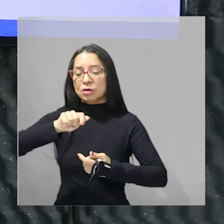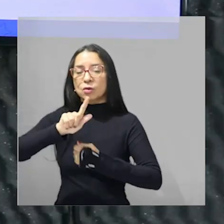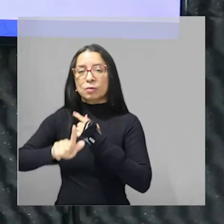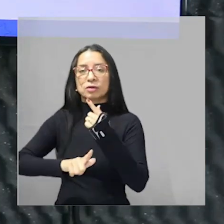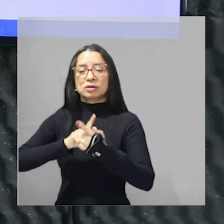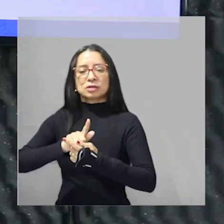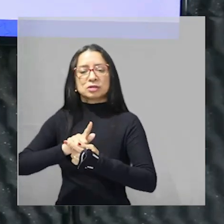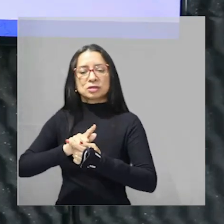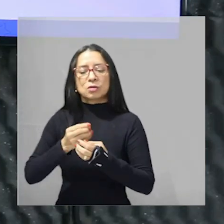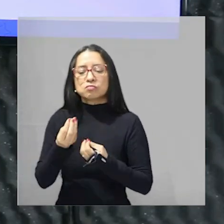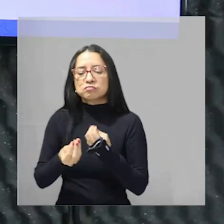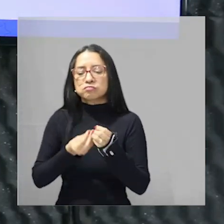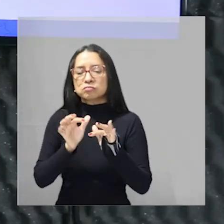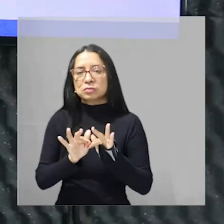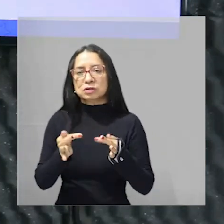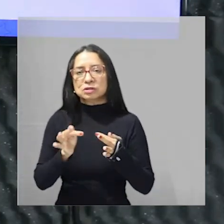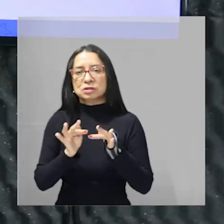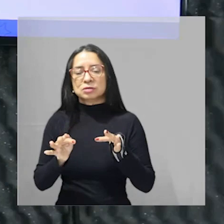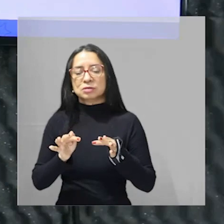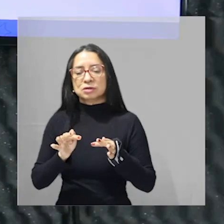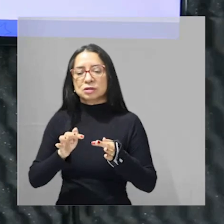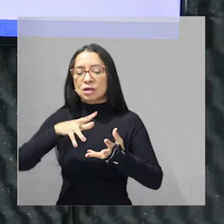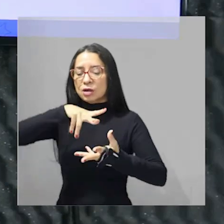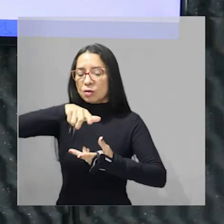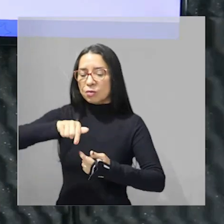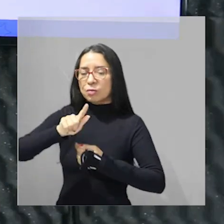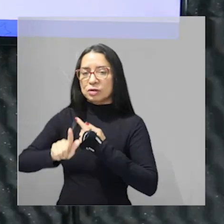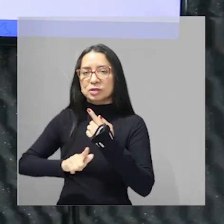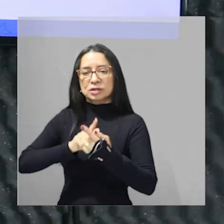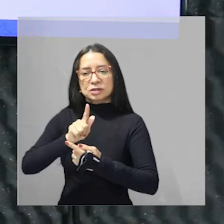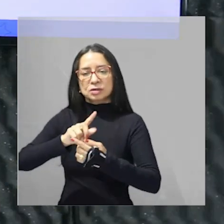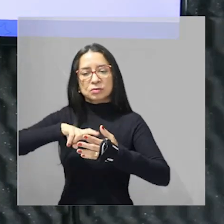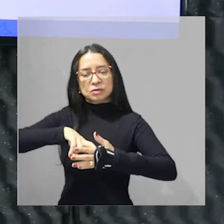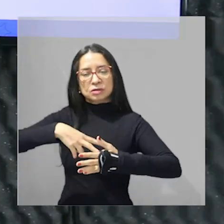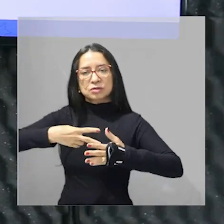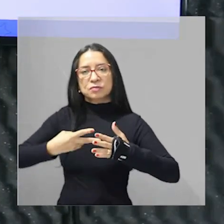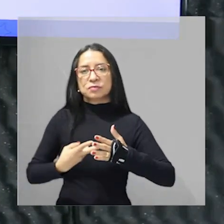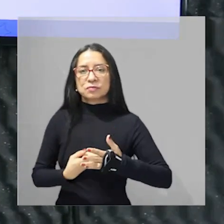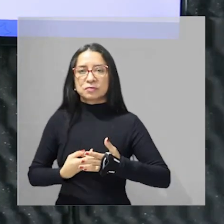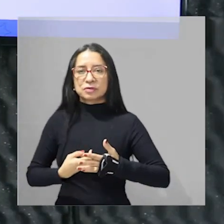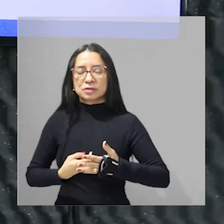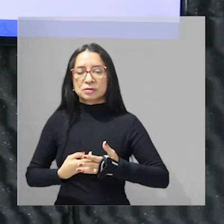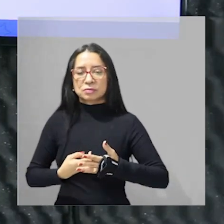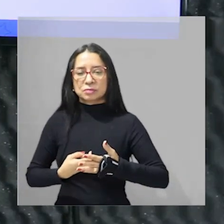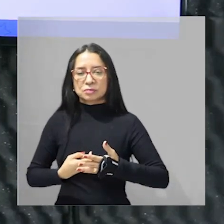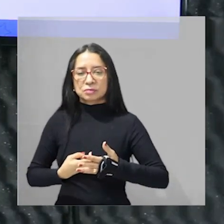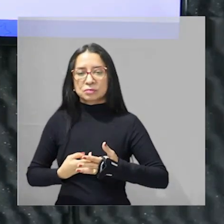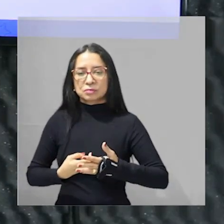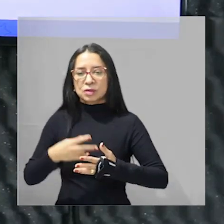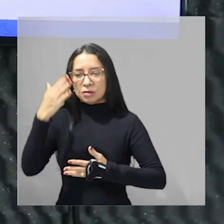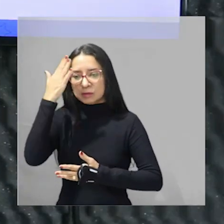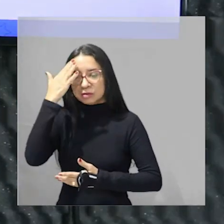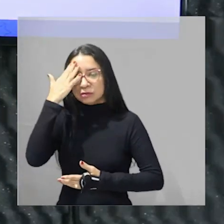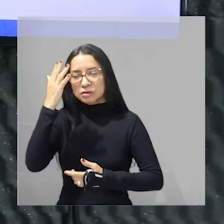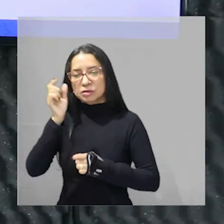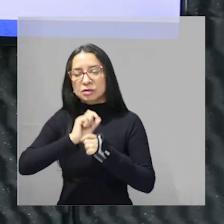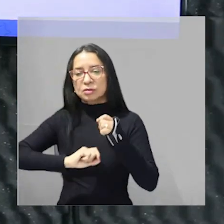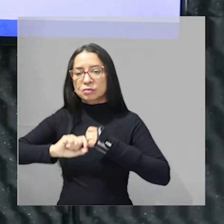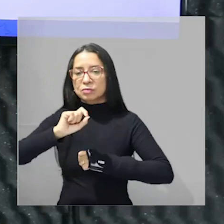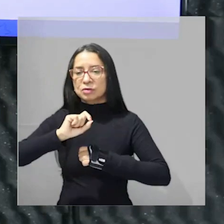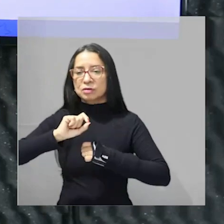mais simples. Globalização nada mais é do que, aí vamos entender, né, como